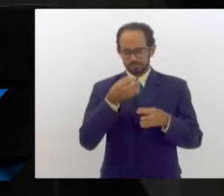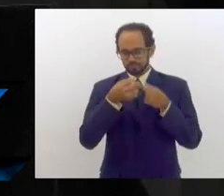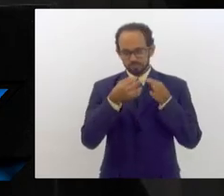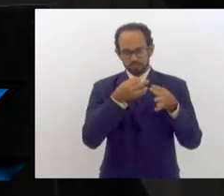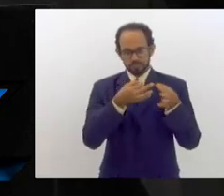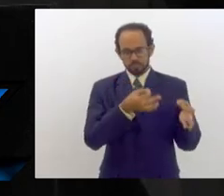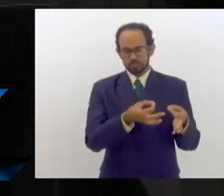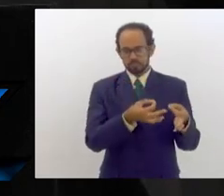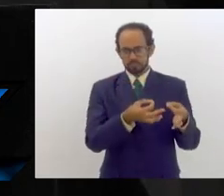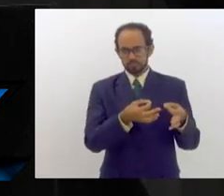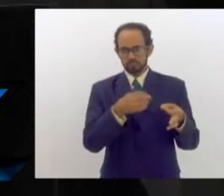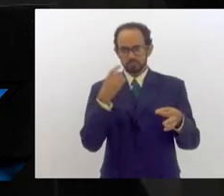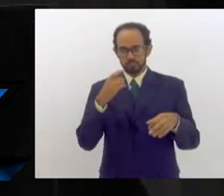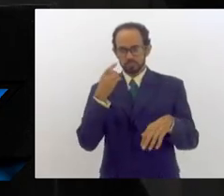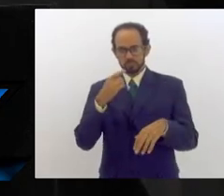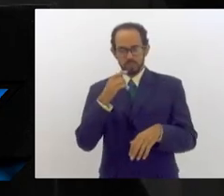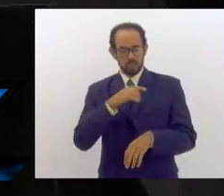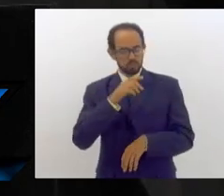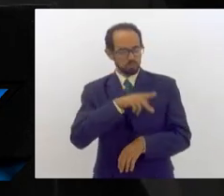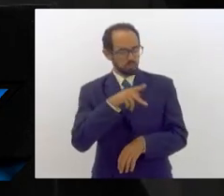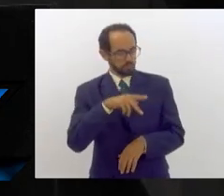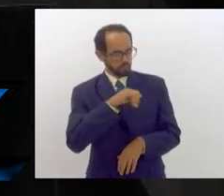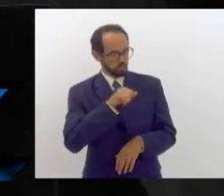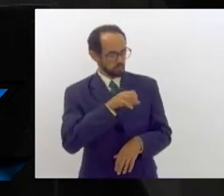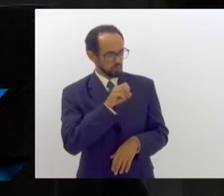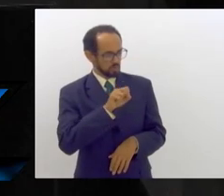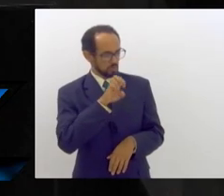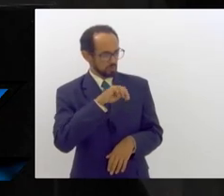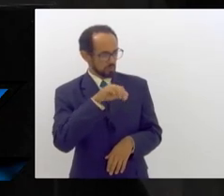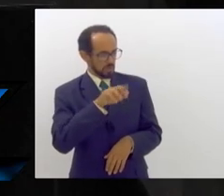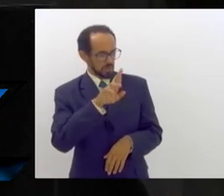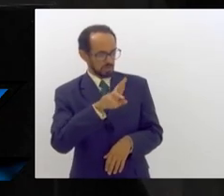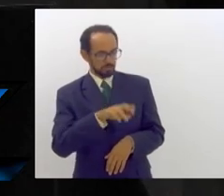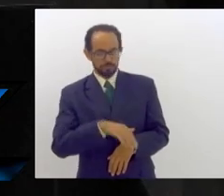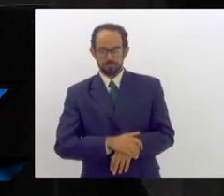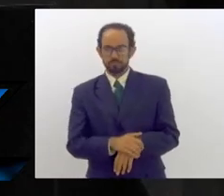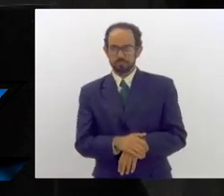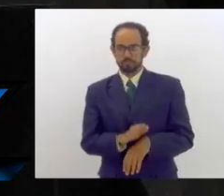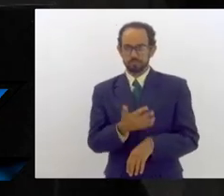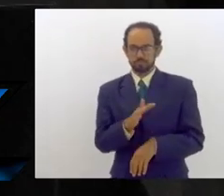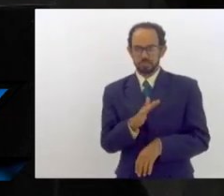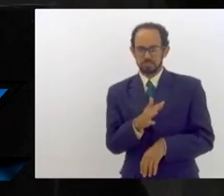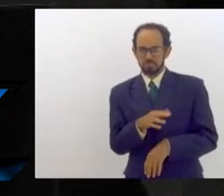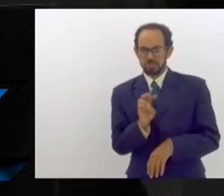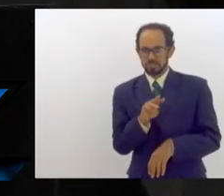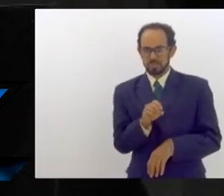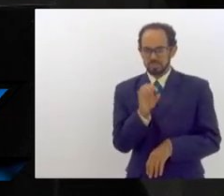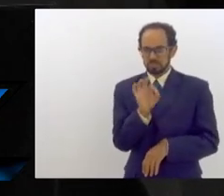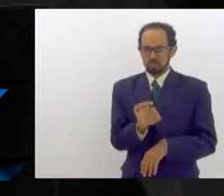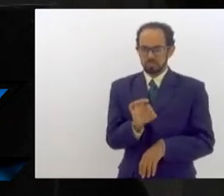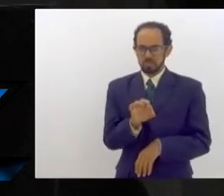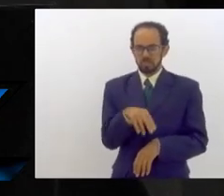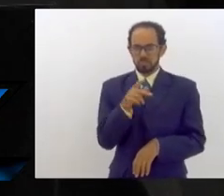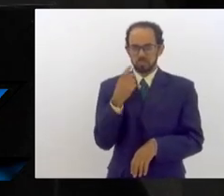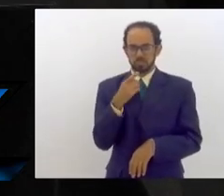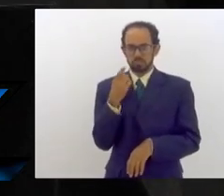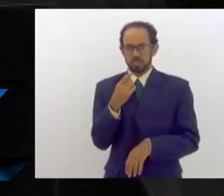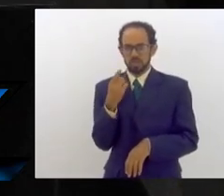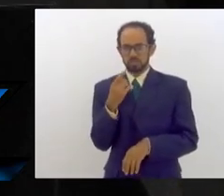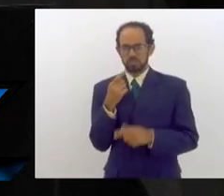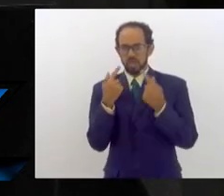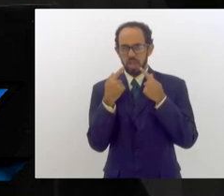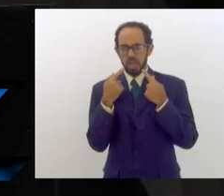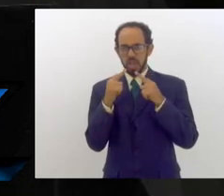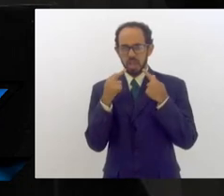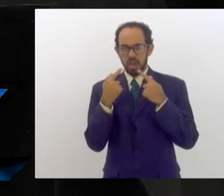Deputado Professor Josimar talvez 30 aqui por cento dos deputados reclamaram